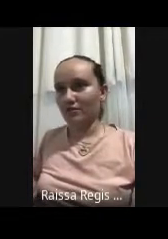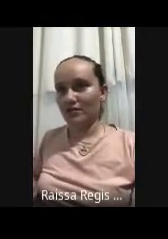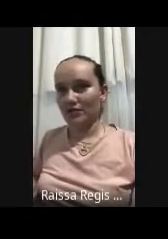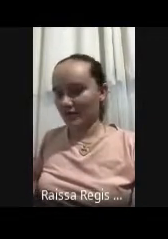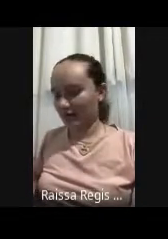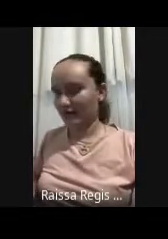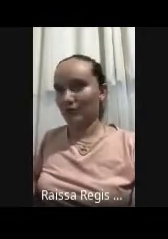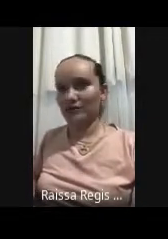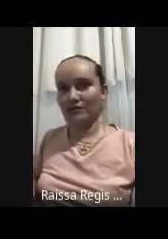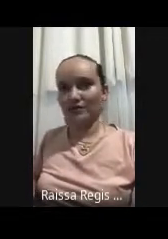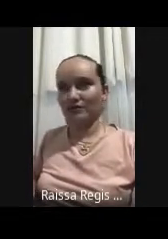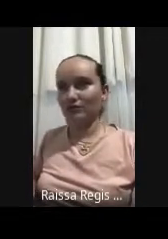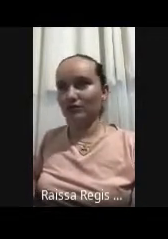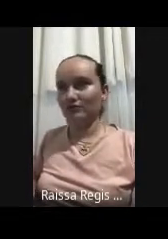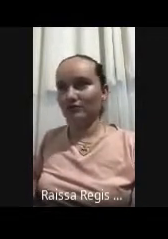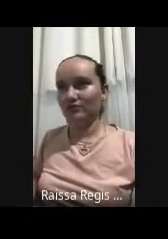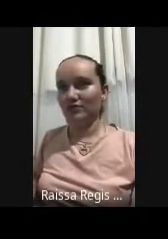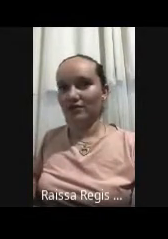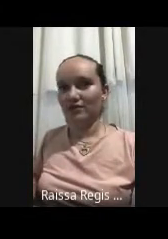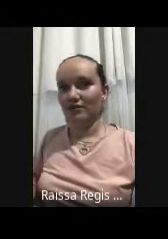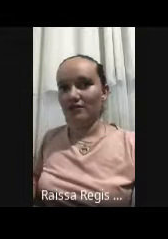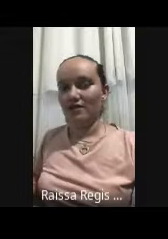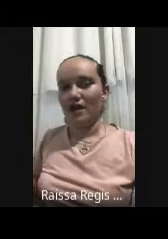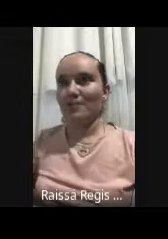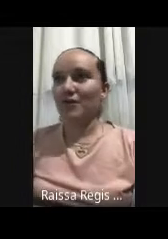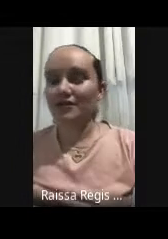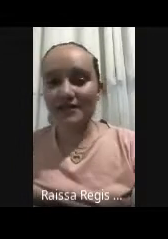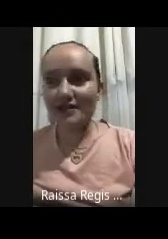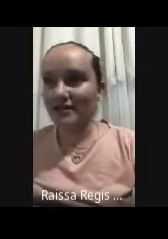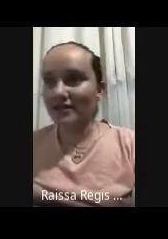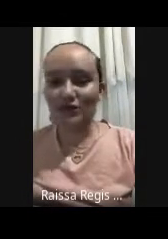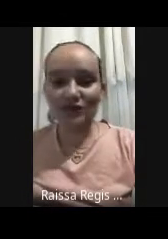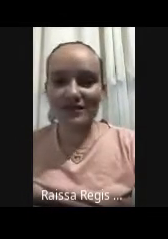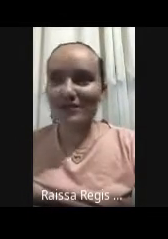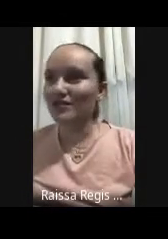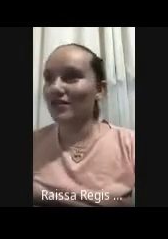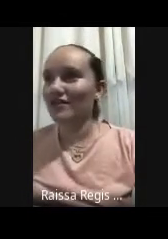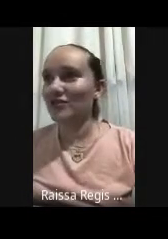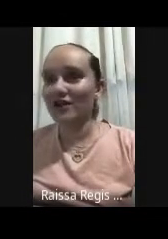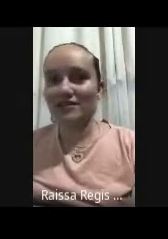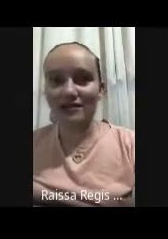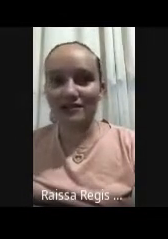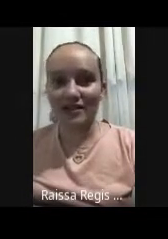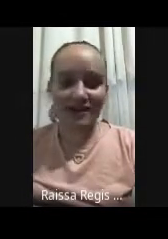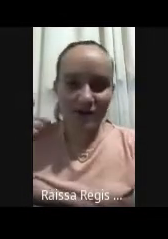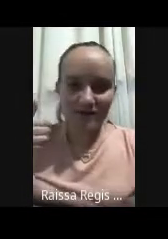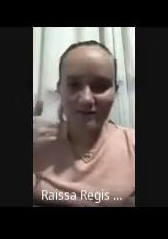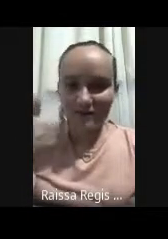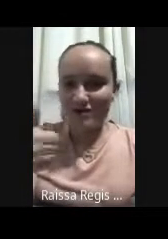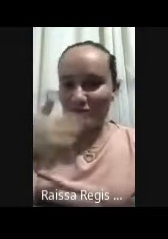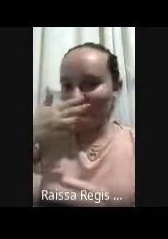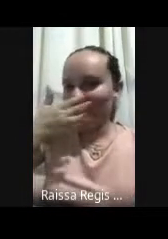Aqui no meu celular está mostrando a importância da escrita. No de vocês está mostrando a história da escrita de sinais?